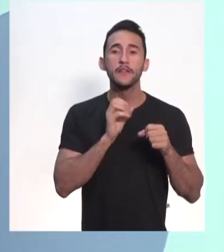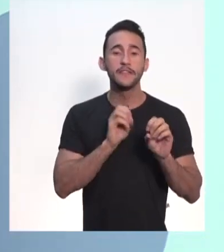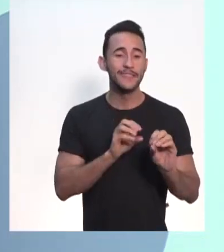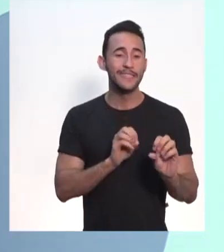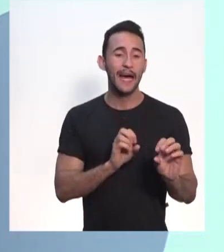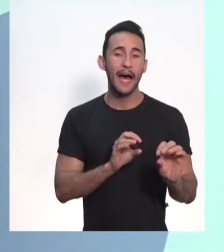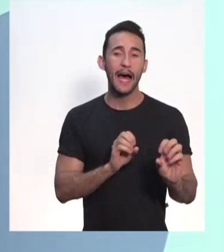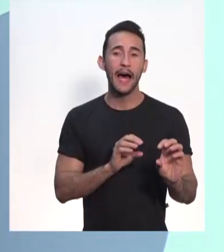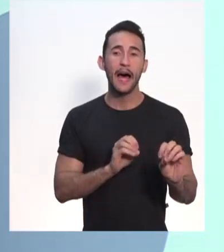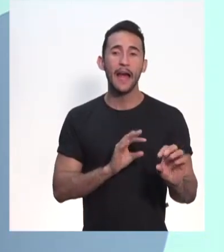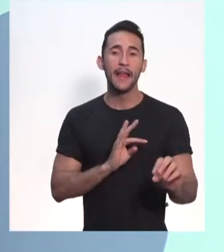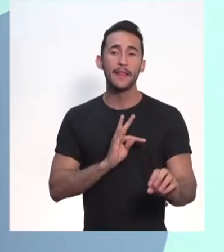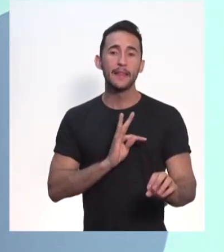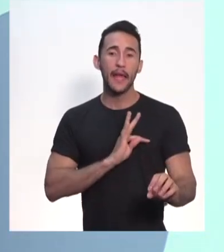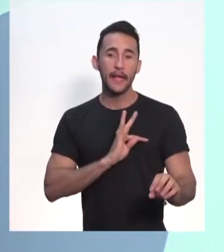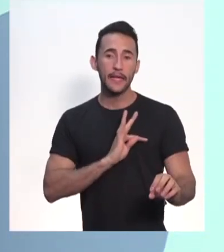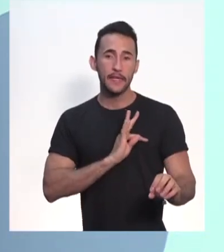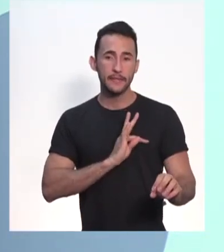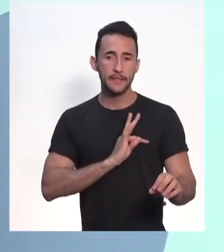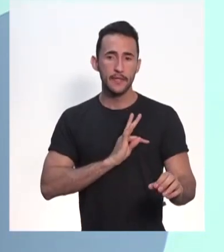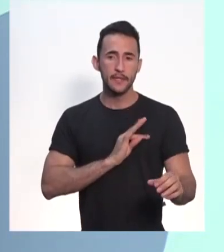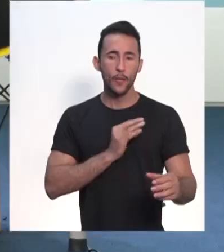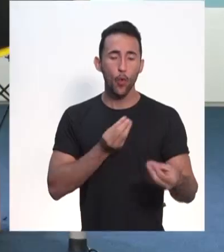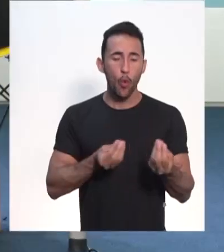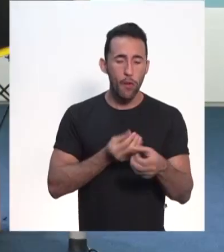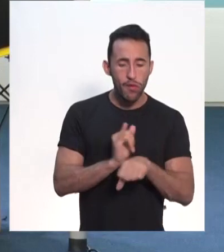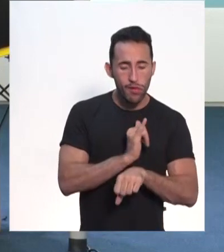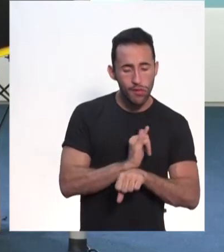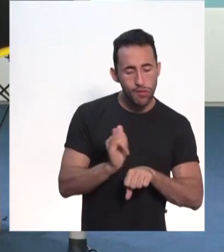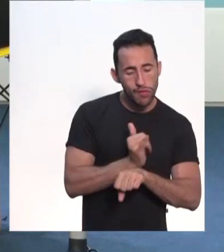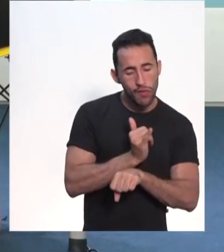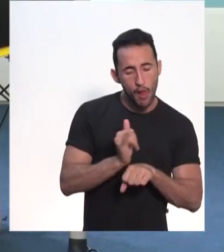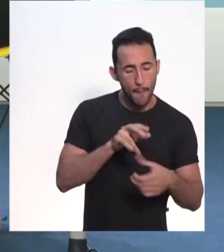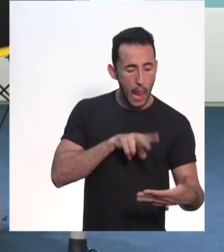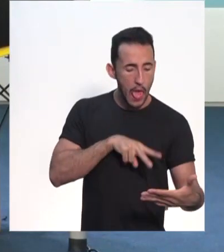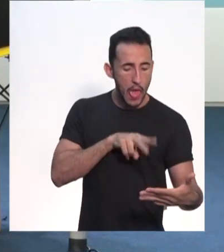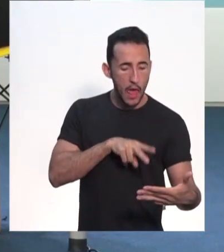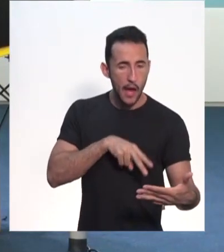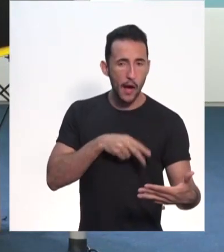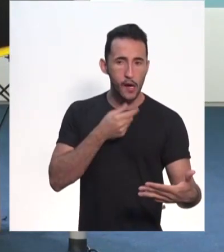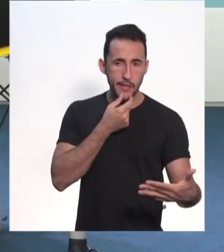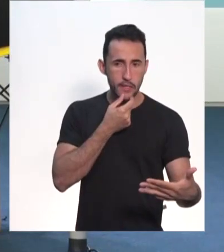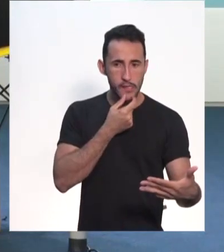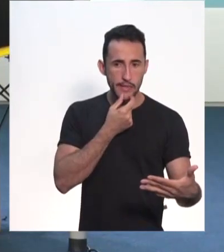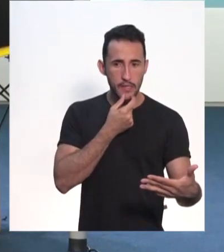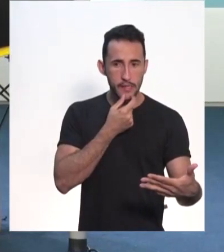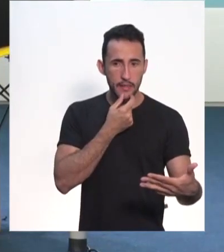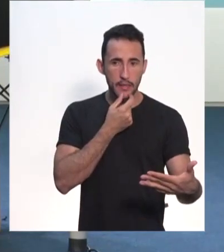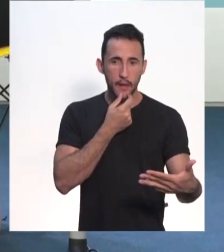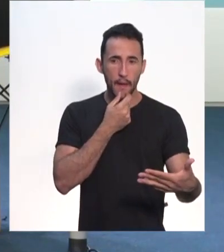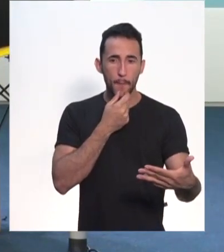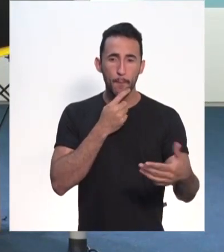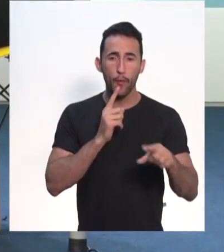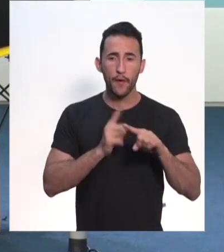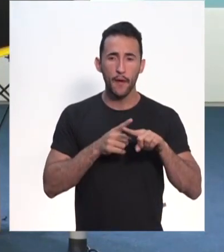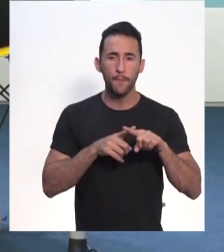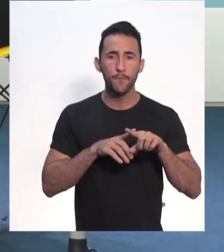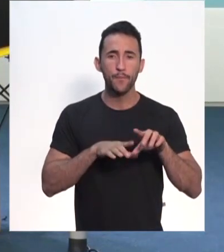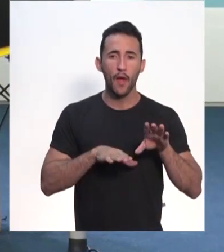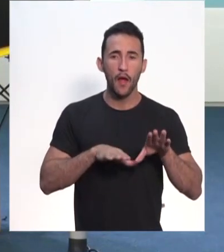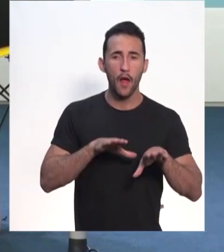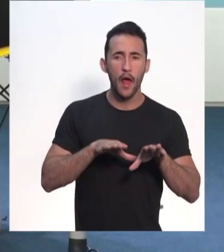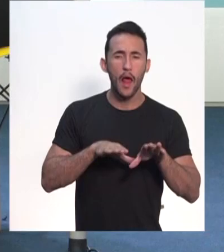Pois é. Então, a gente... E a gente tem vivido uma ditadura aí da beleza, muitas